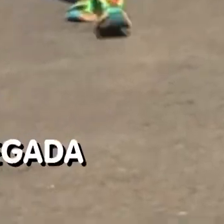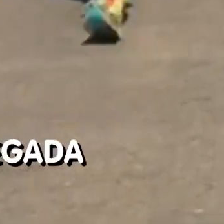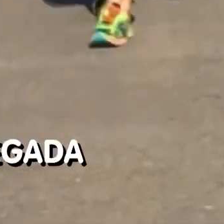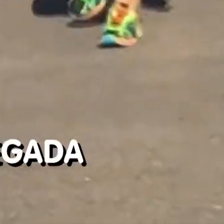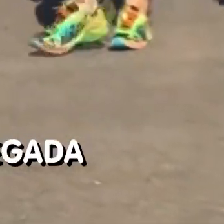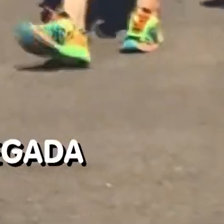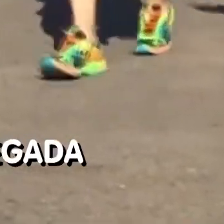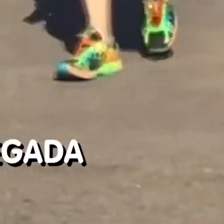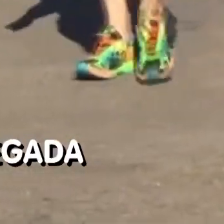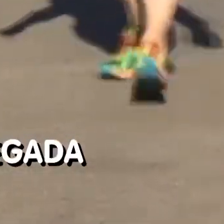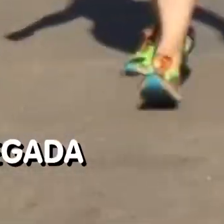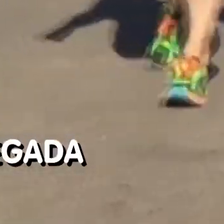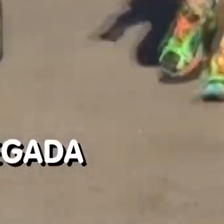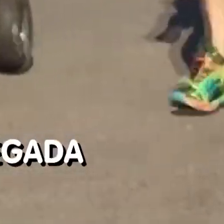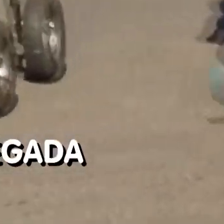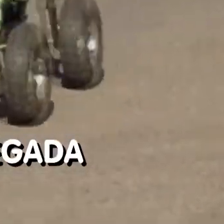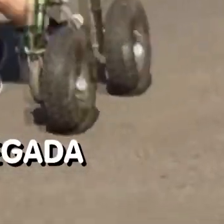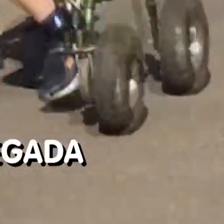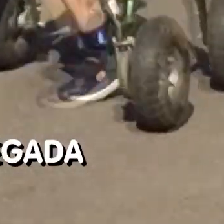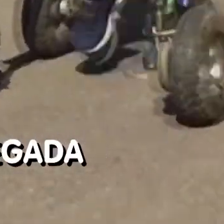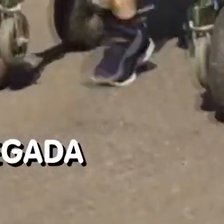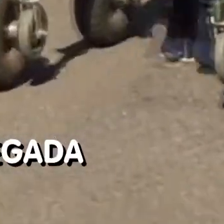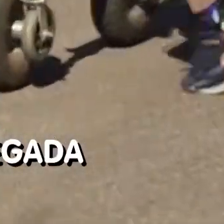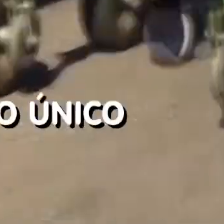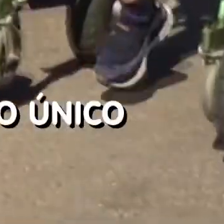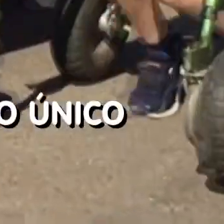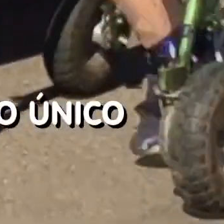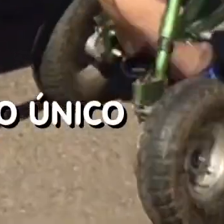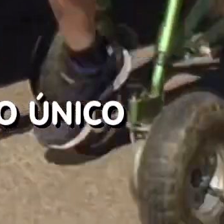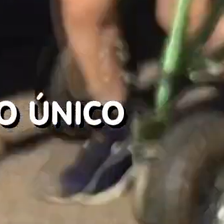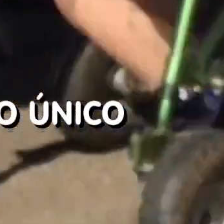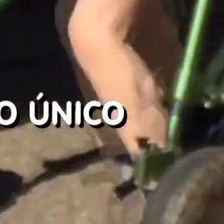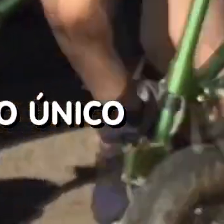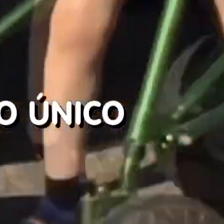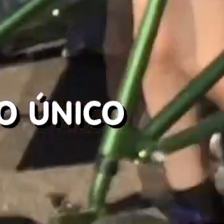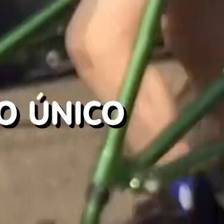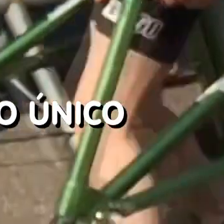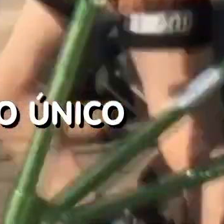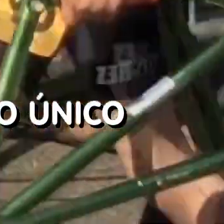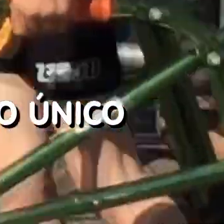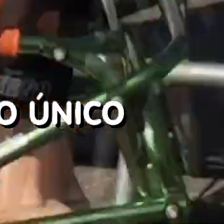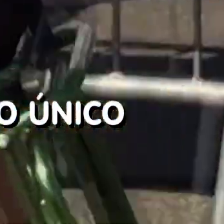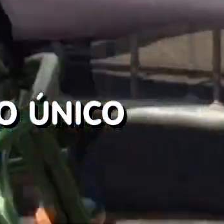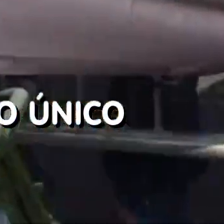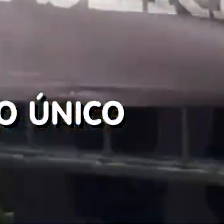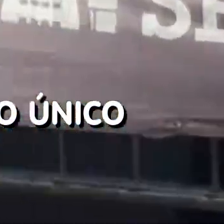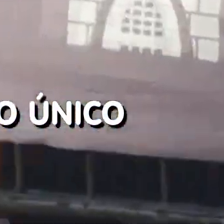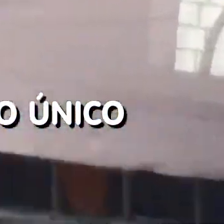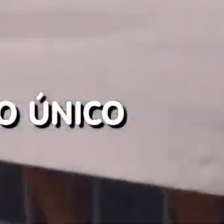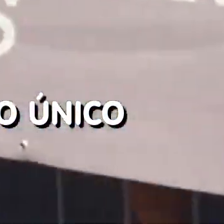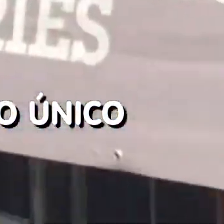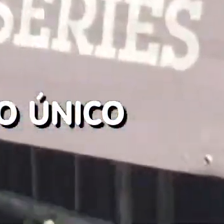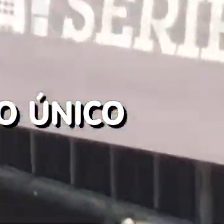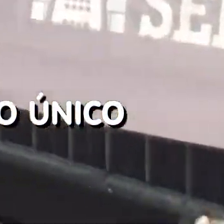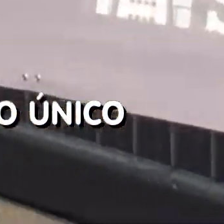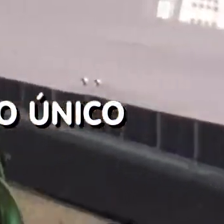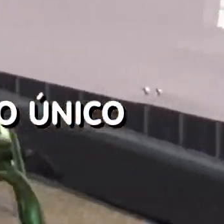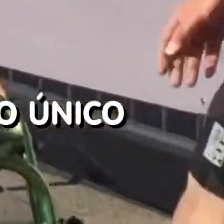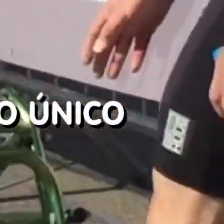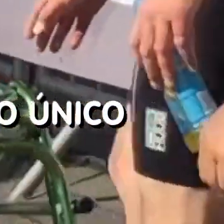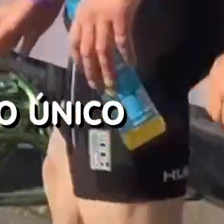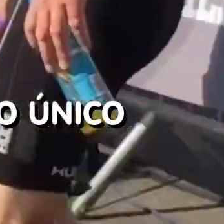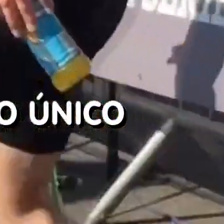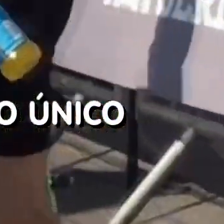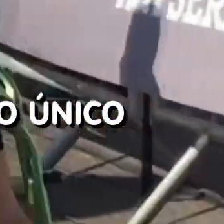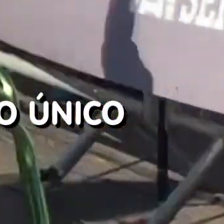Matthew. You're going to make it to the finish line. Ladies and gentlemen, please put your hands together for